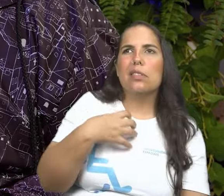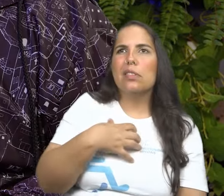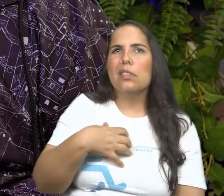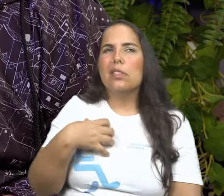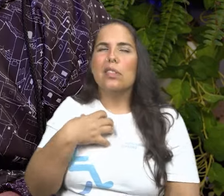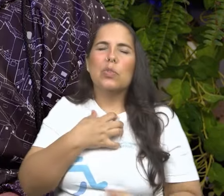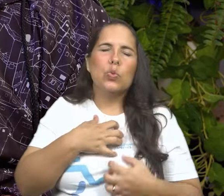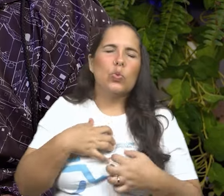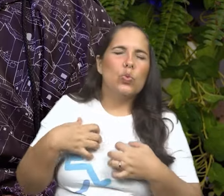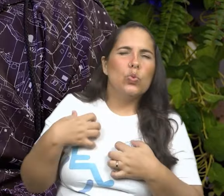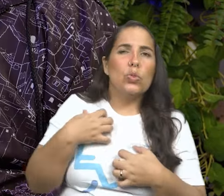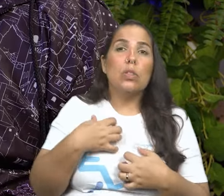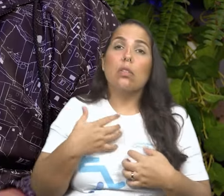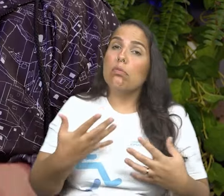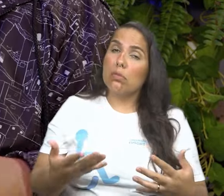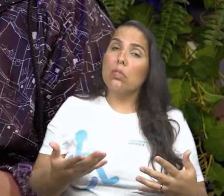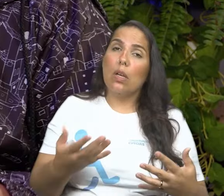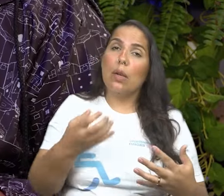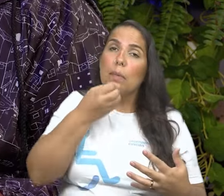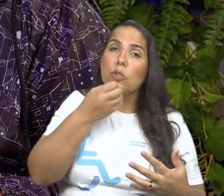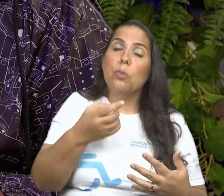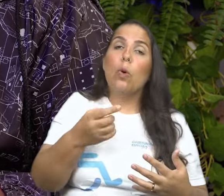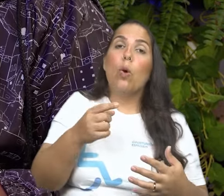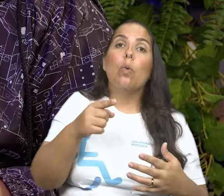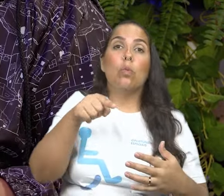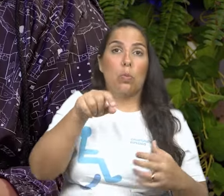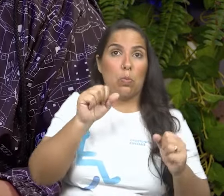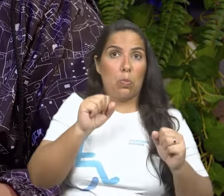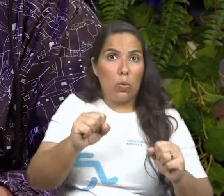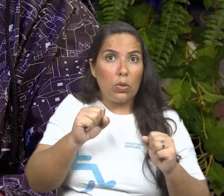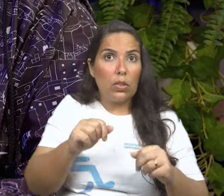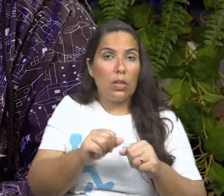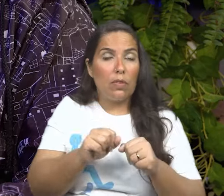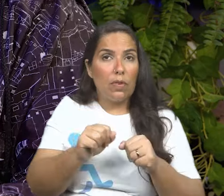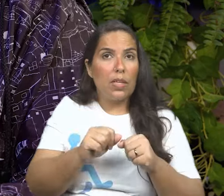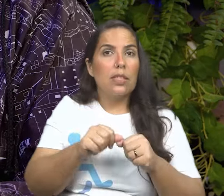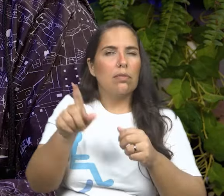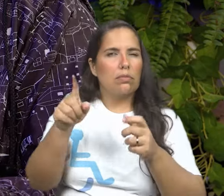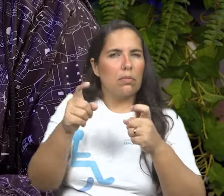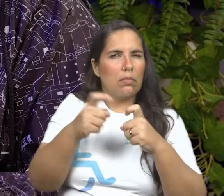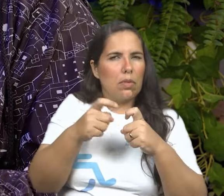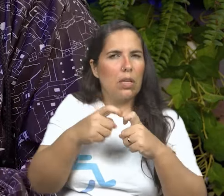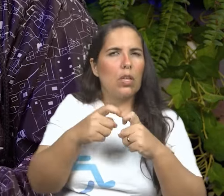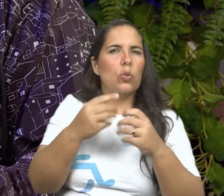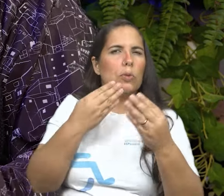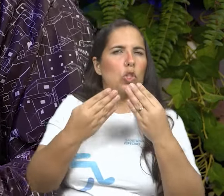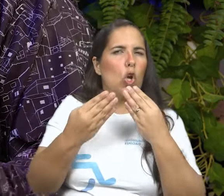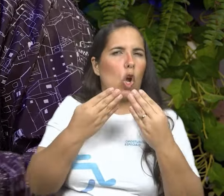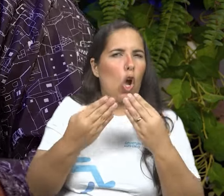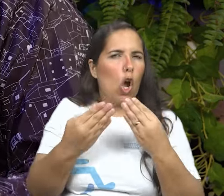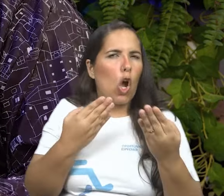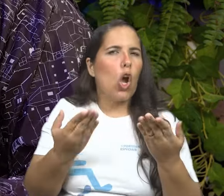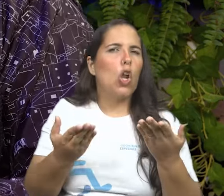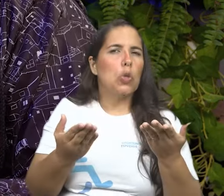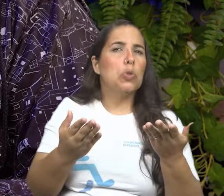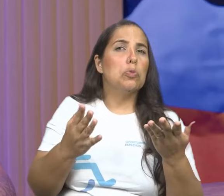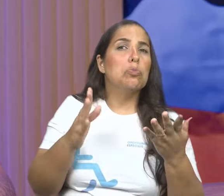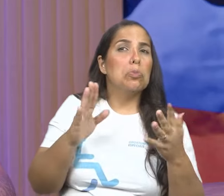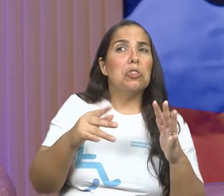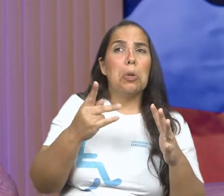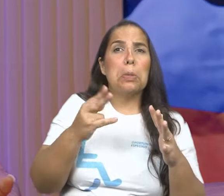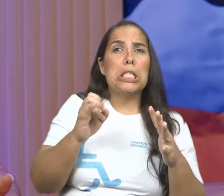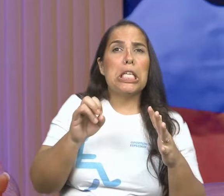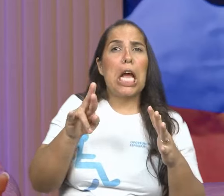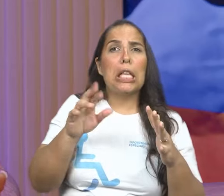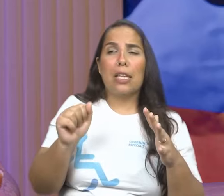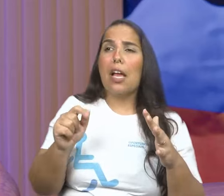angústia então é muito bom quem puder eh fazer uma consulta a um psicólogo a um psiquiatra às vezes né se você tá